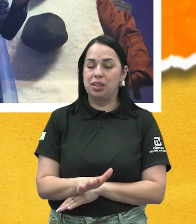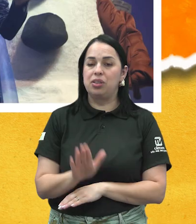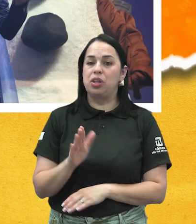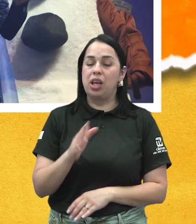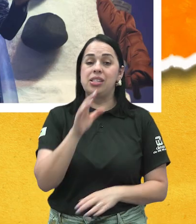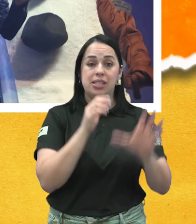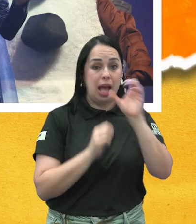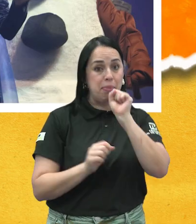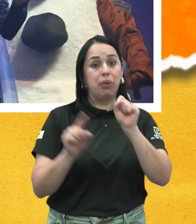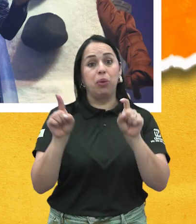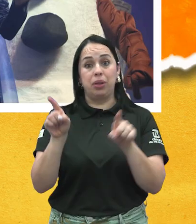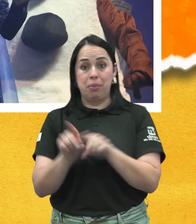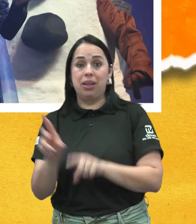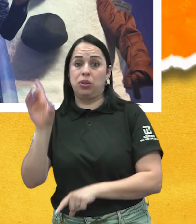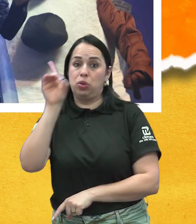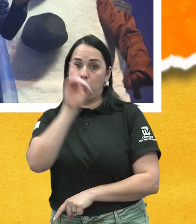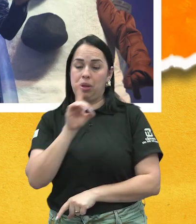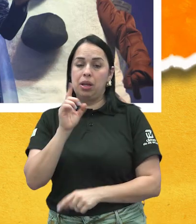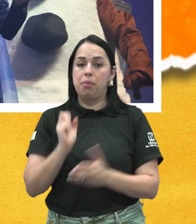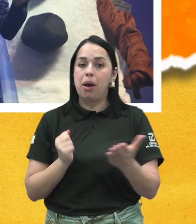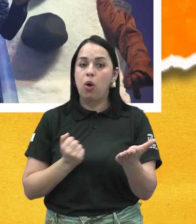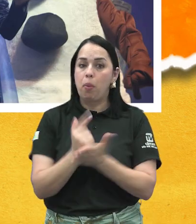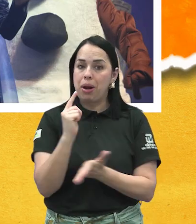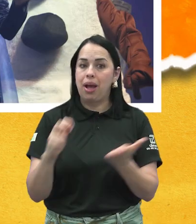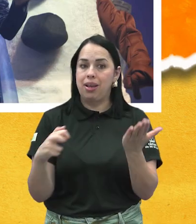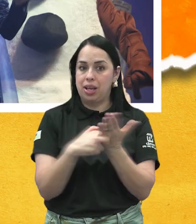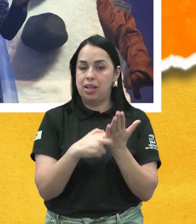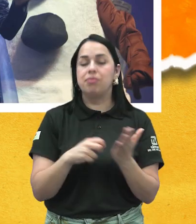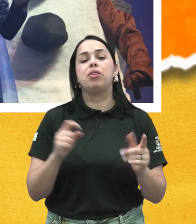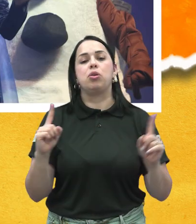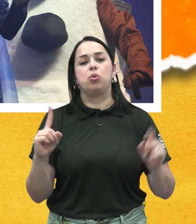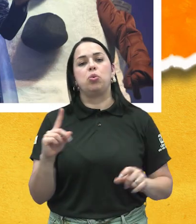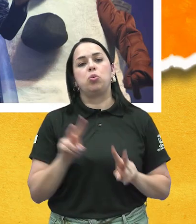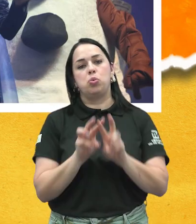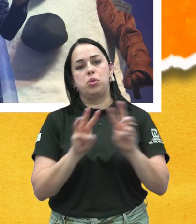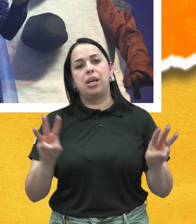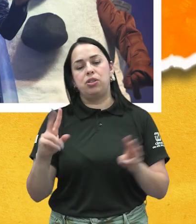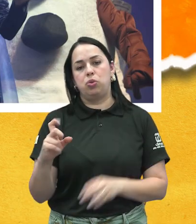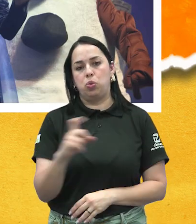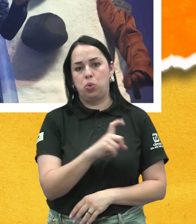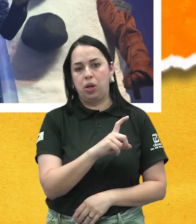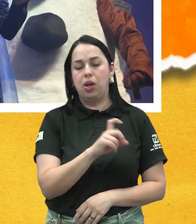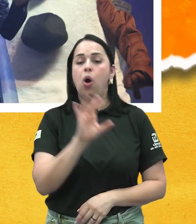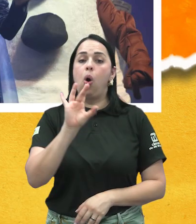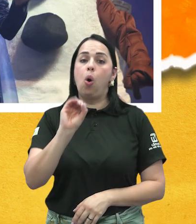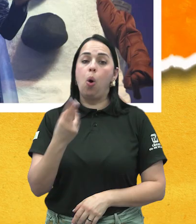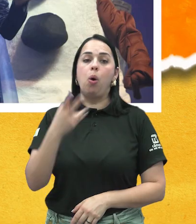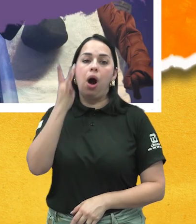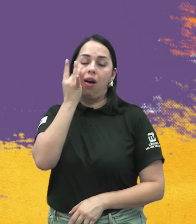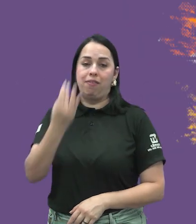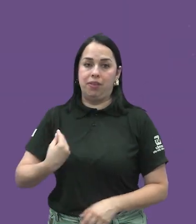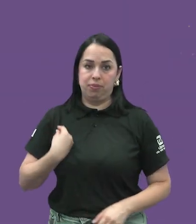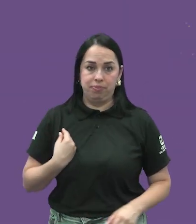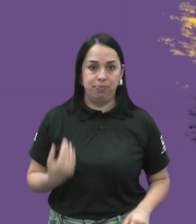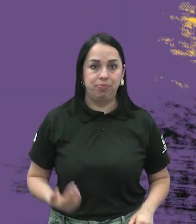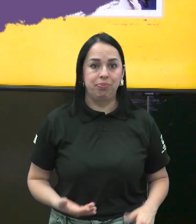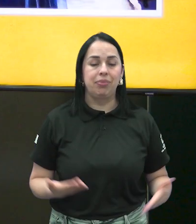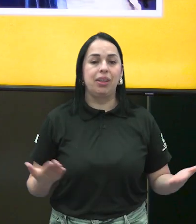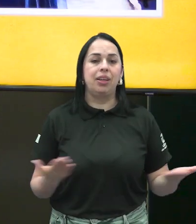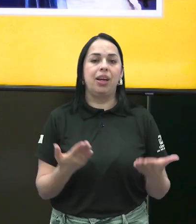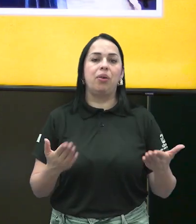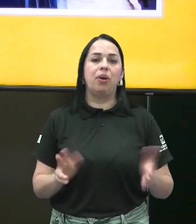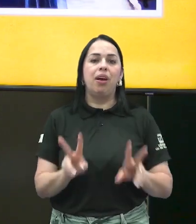da tarde, como eu disse, está em cartaz no sábado e no domingo. E para comprar os ingressos é no site do Teatro Colinas e também na bilheteria lá do